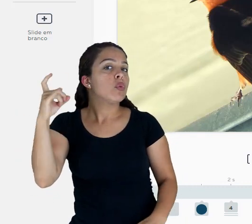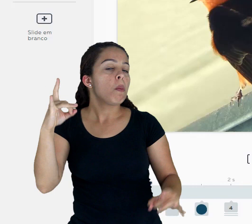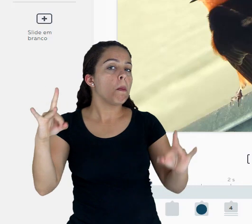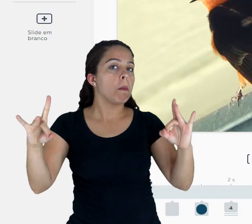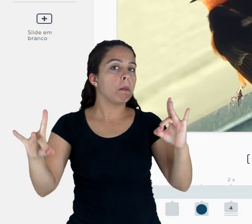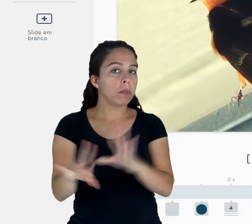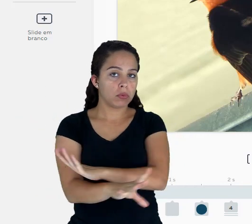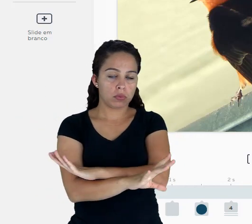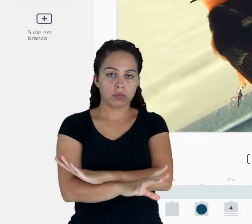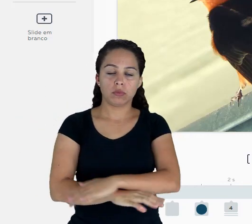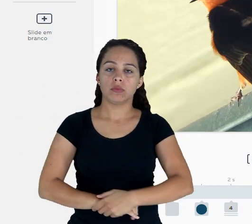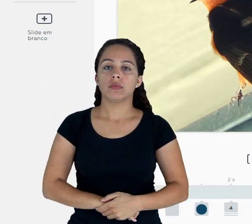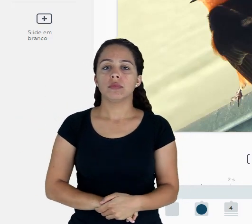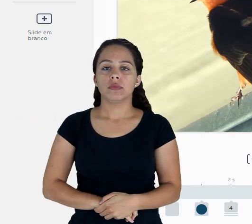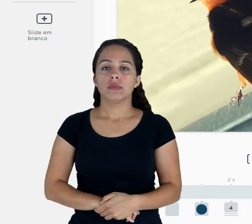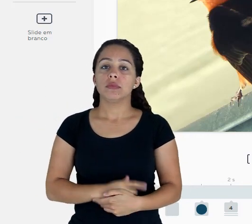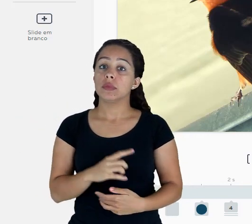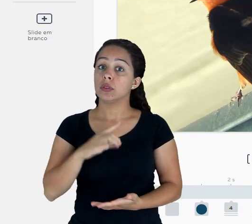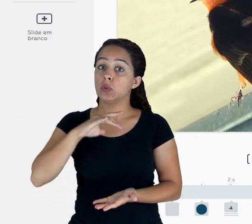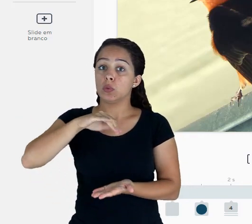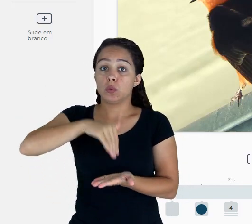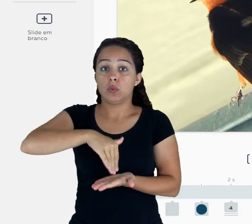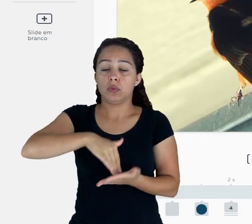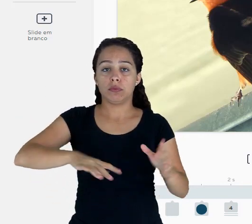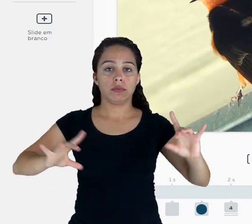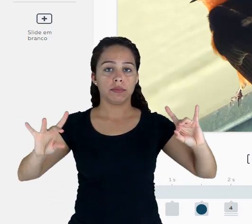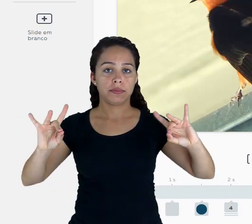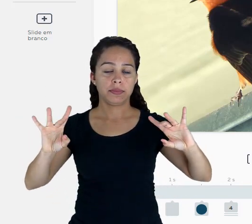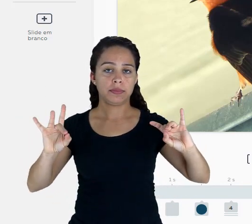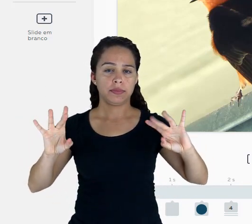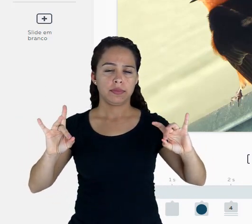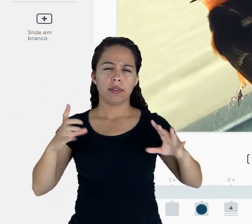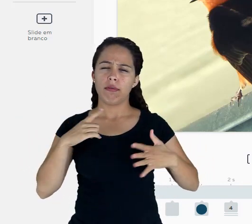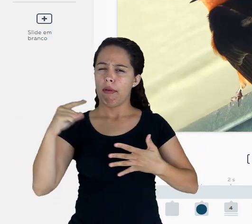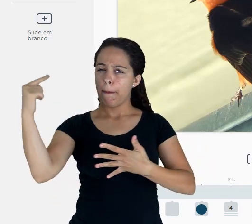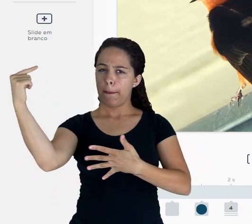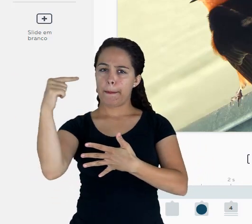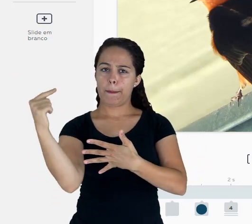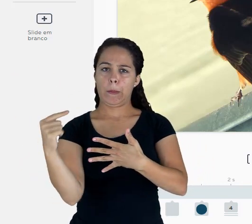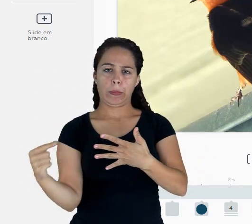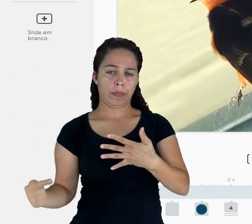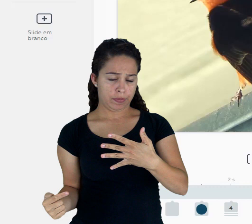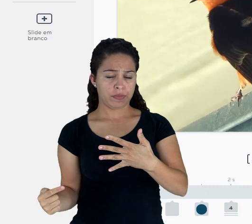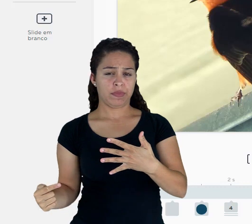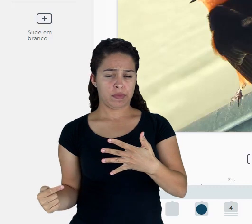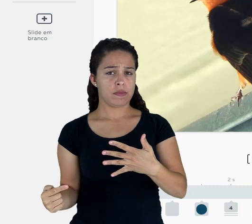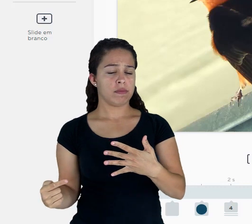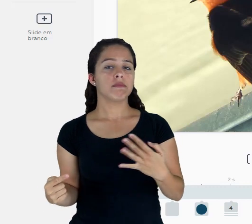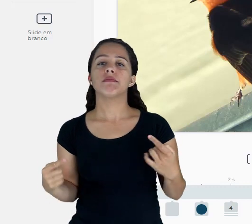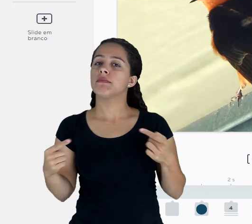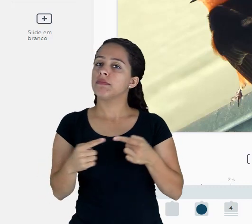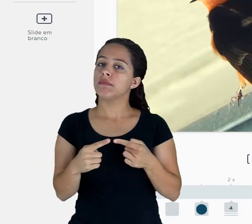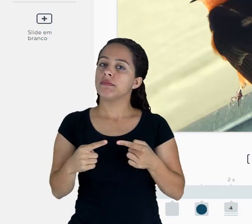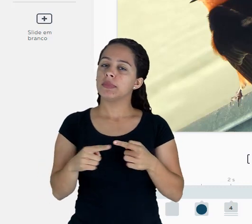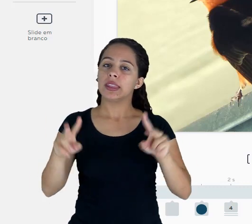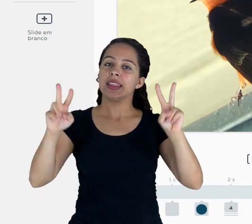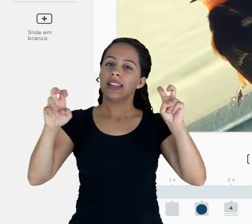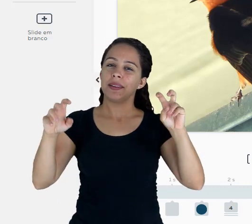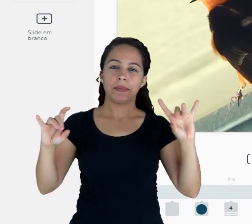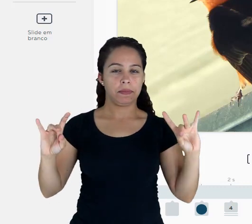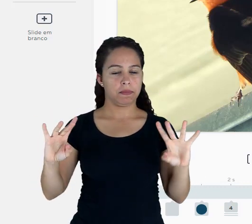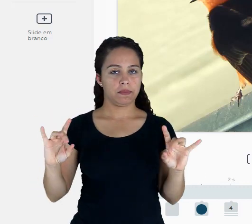e aqui nesse último em especiais são elementos é relacionado a temas